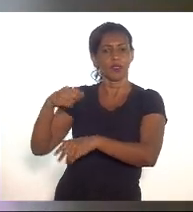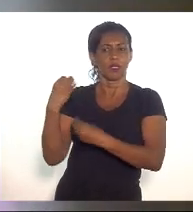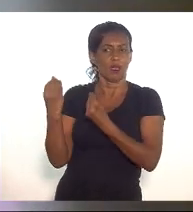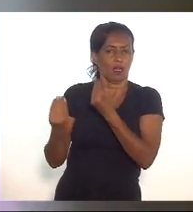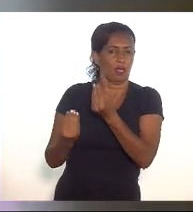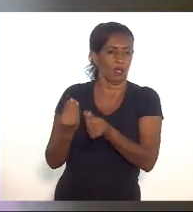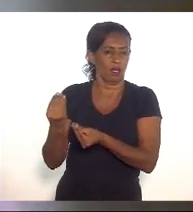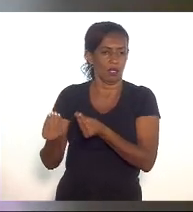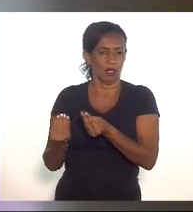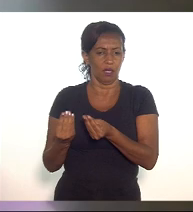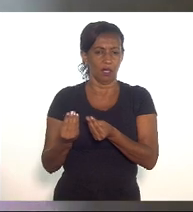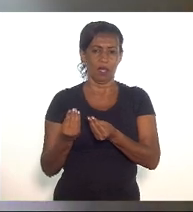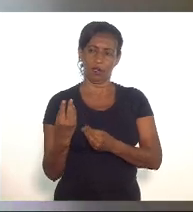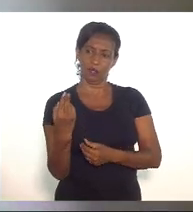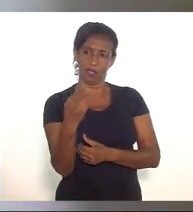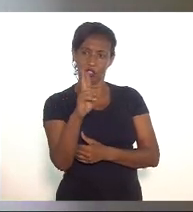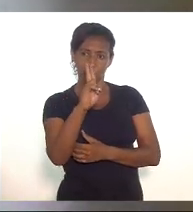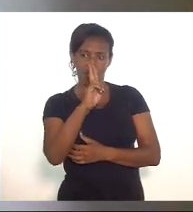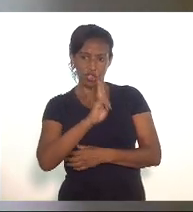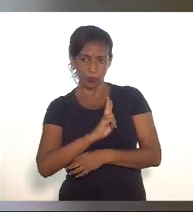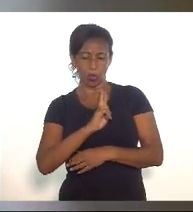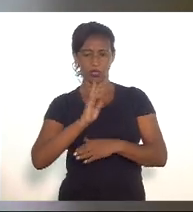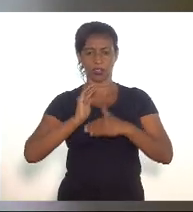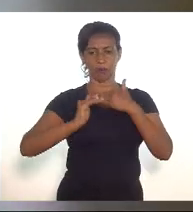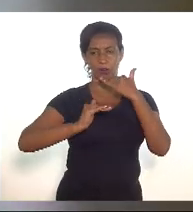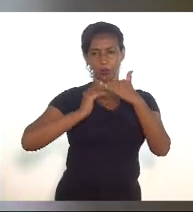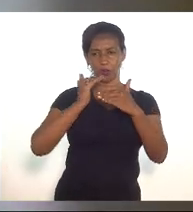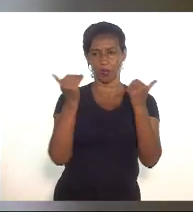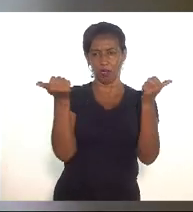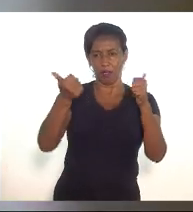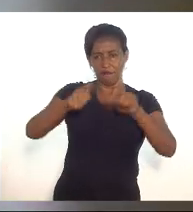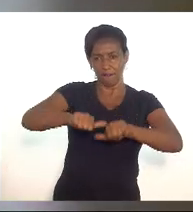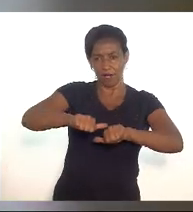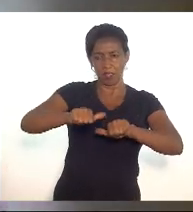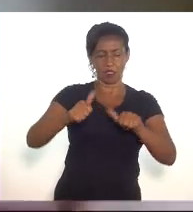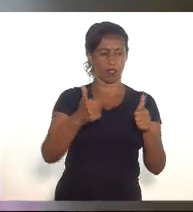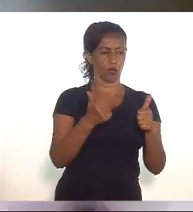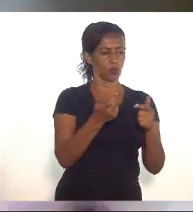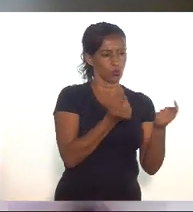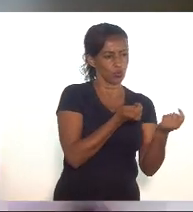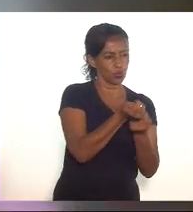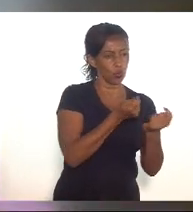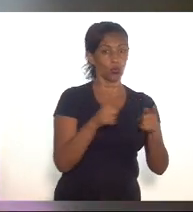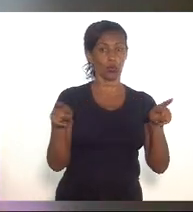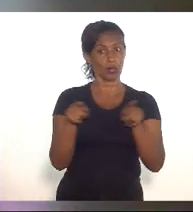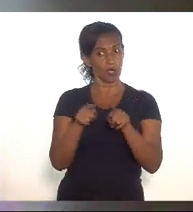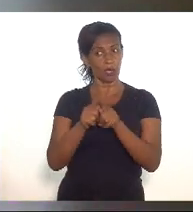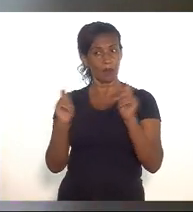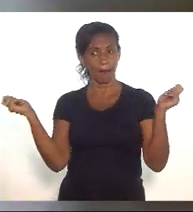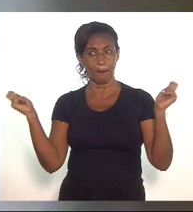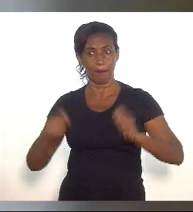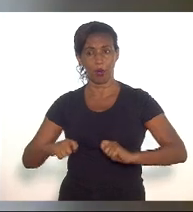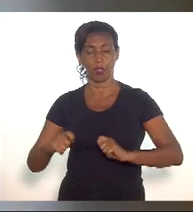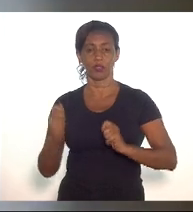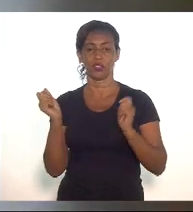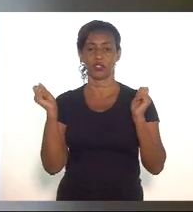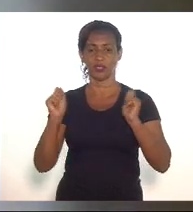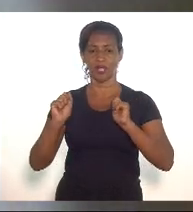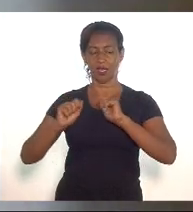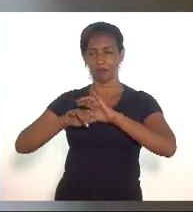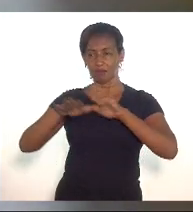insumos do feedback trazido pelos processos de avaliação, de monitoramento, de controle, que também podem e devem ter uma